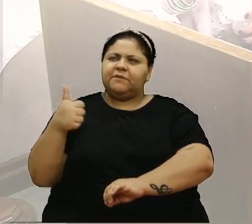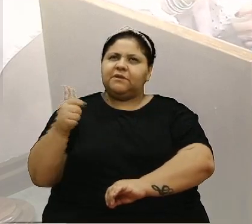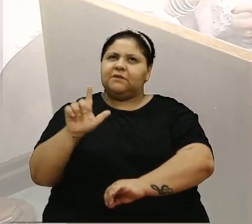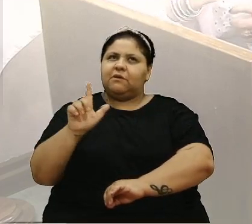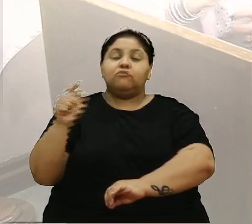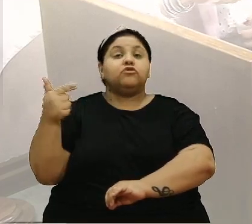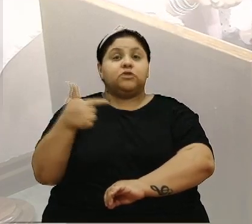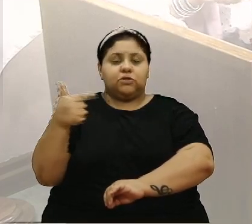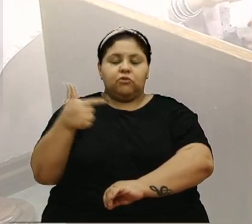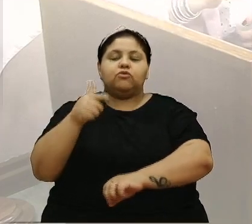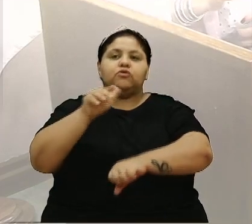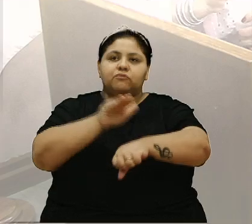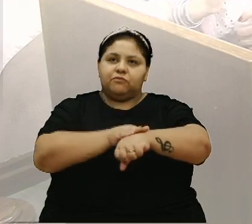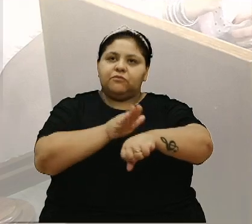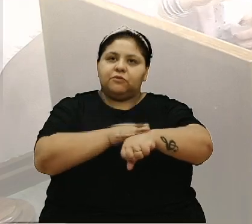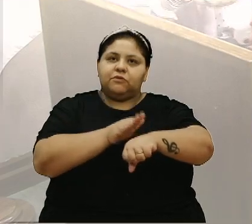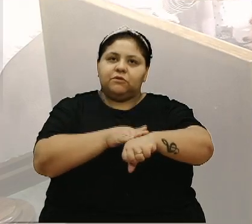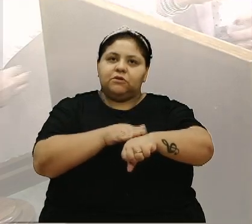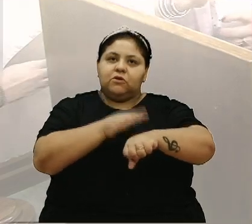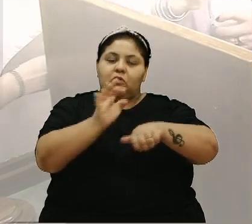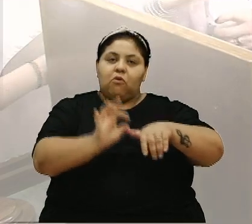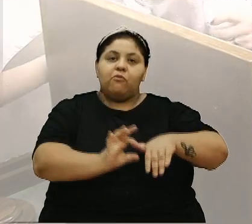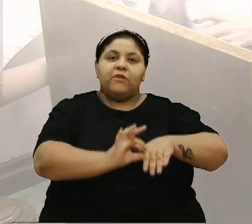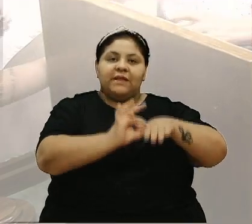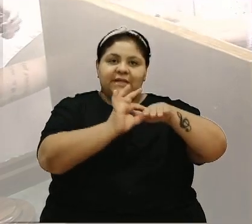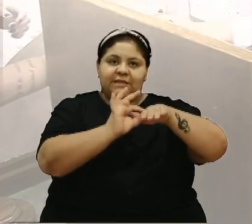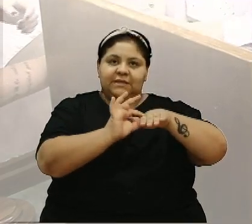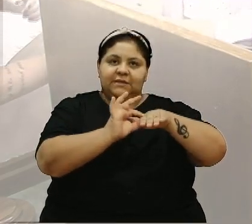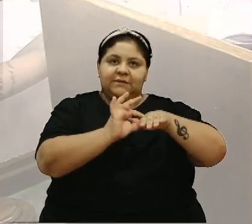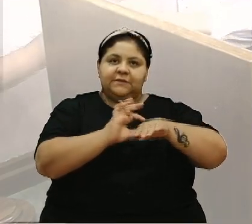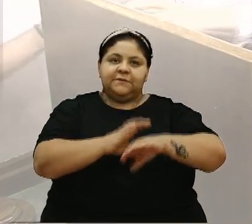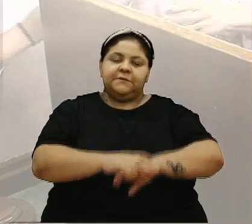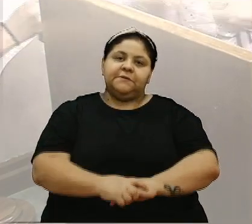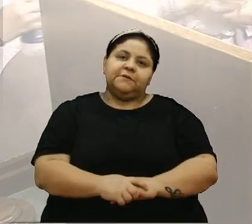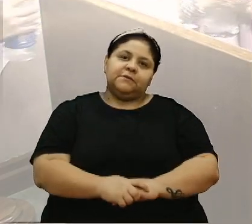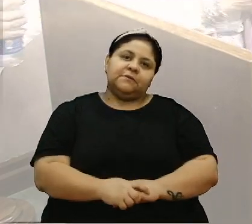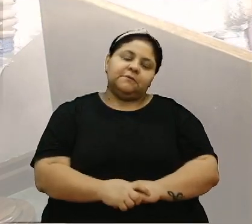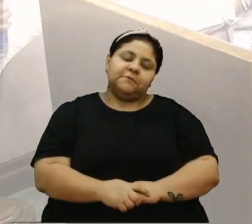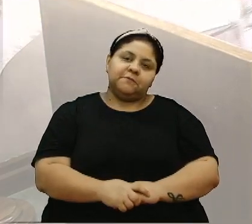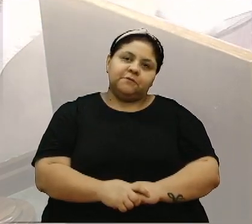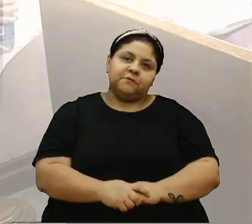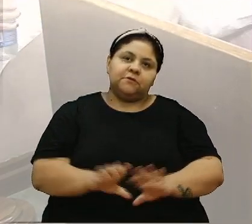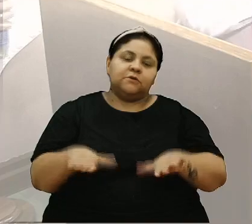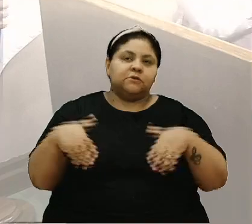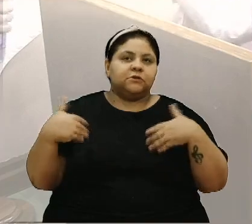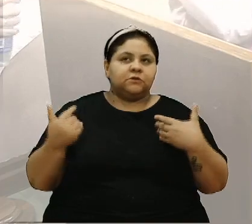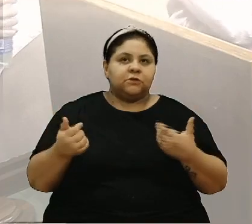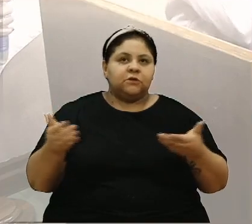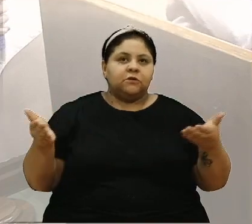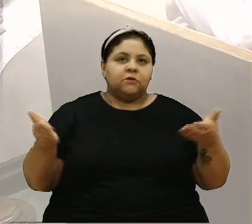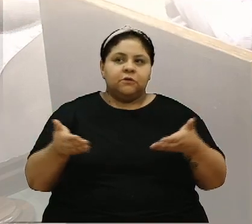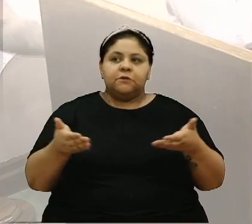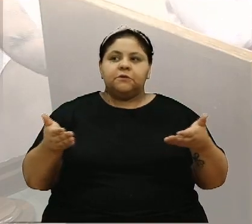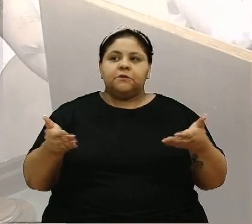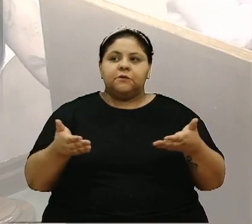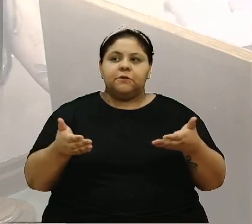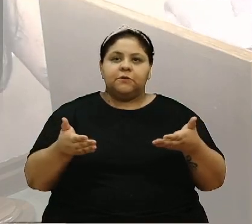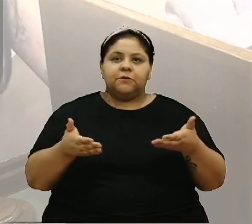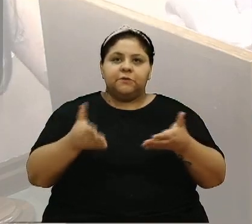segundo momento, né, como patrona... Ai, obrigada. Então, eu estou, assim, suando.